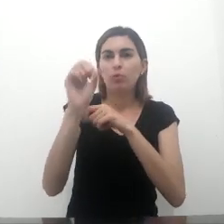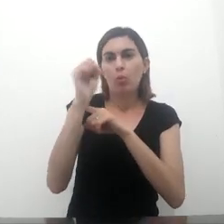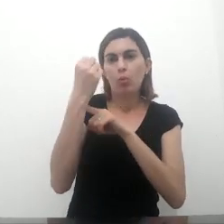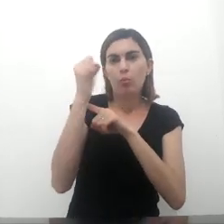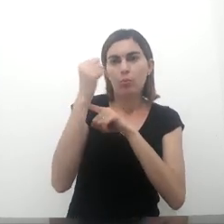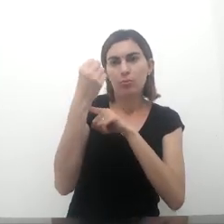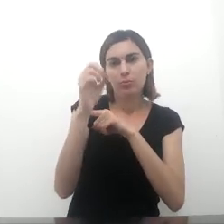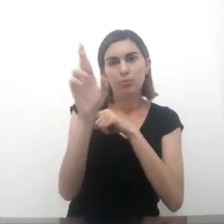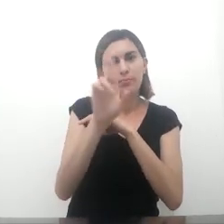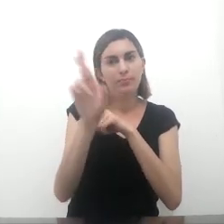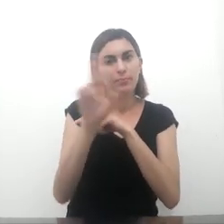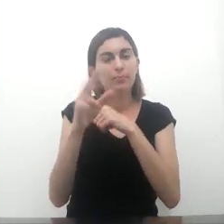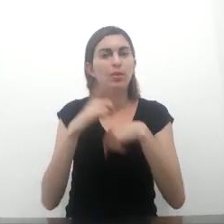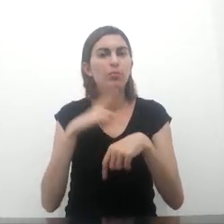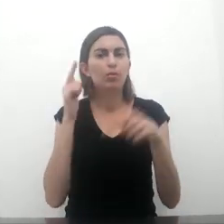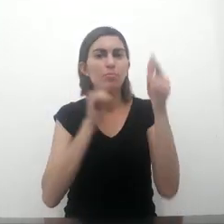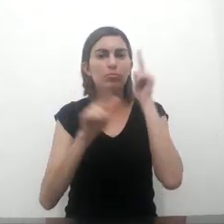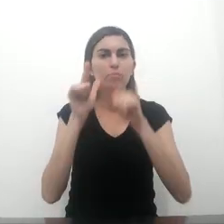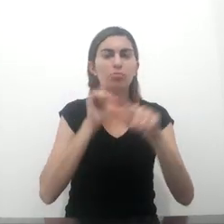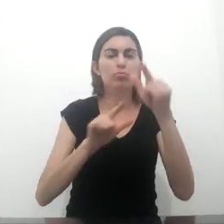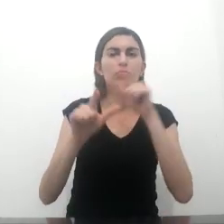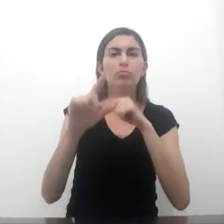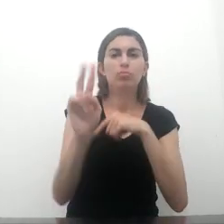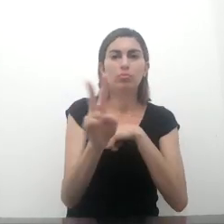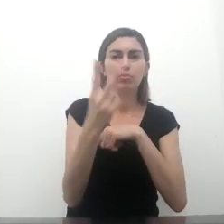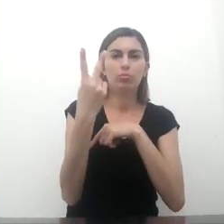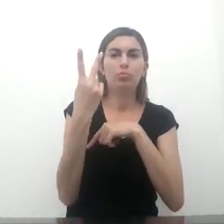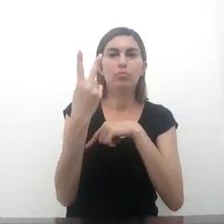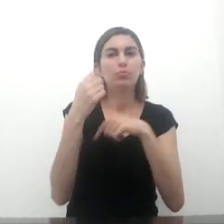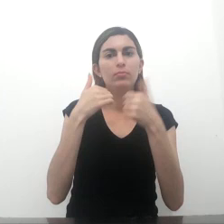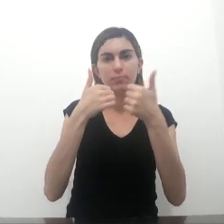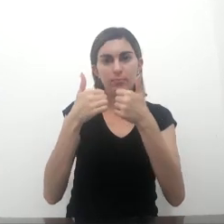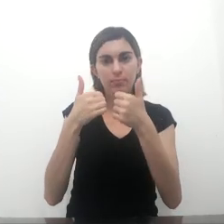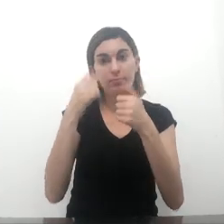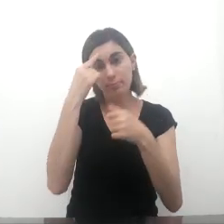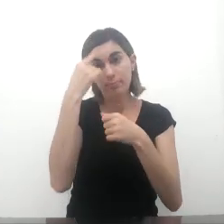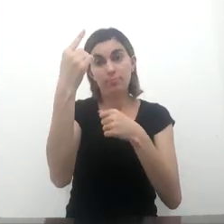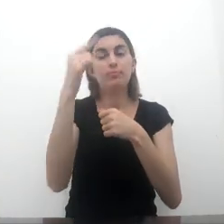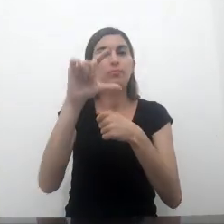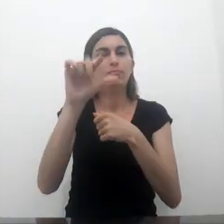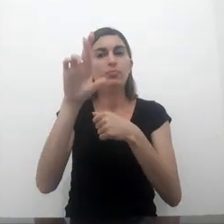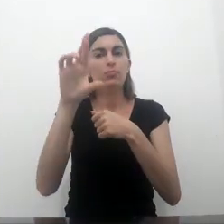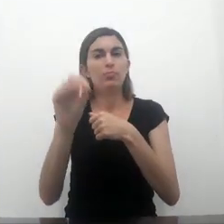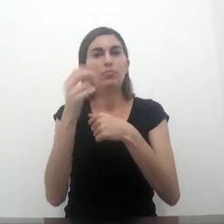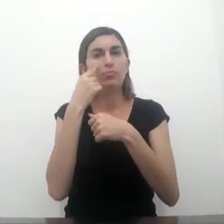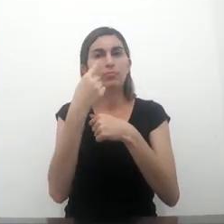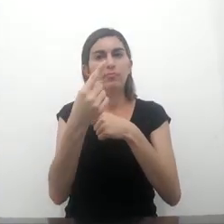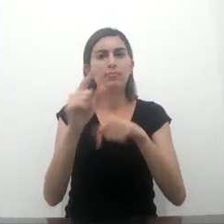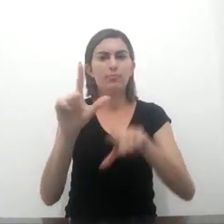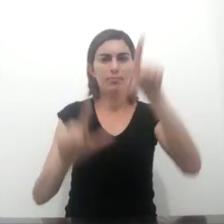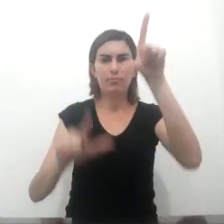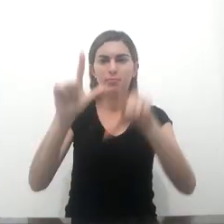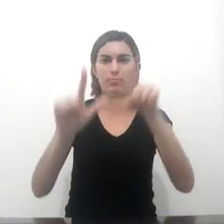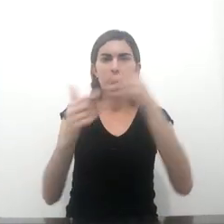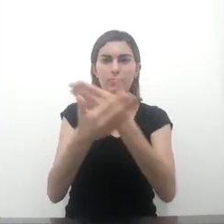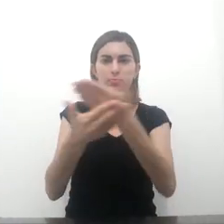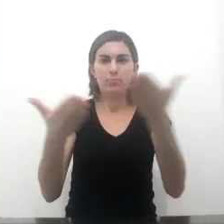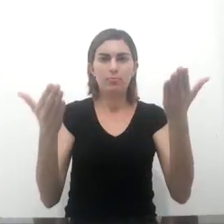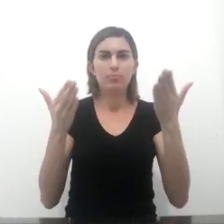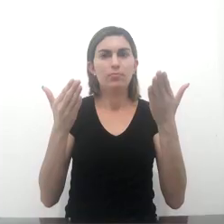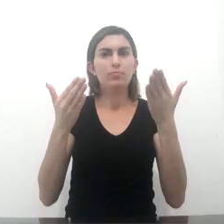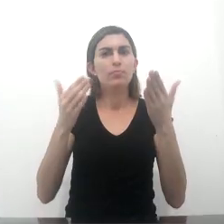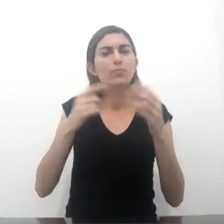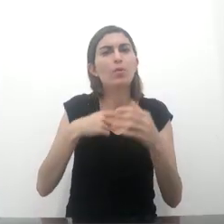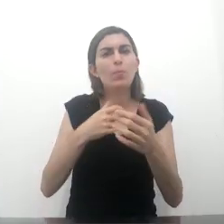valor de R$8, eu tenho um lucro de 2. Beleza? Então essa é a ideia de lucro. Veja aí na tela de vocês o